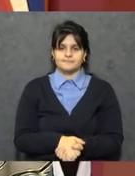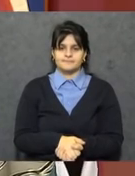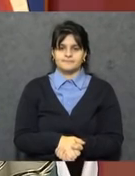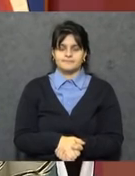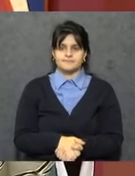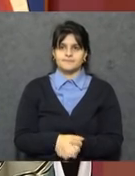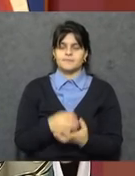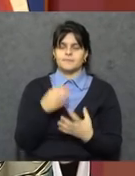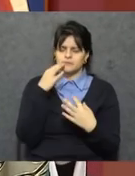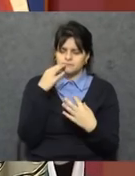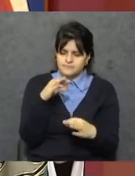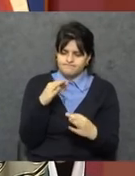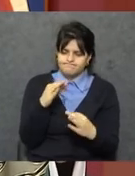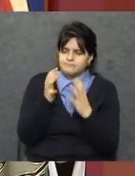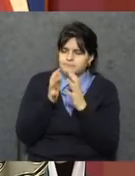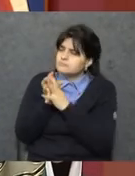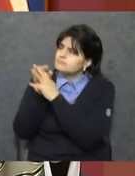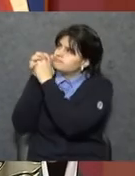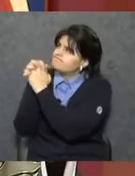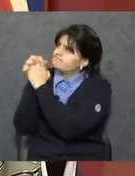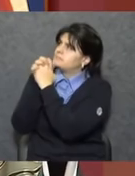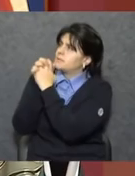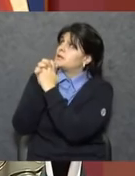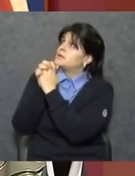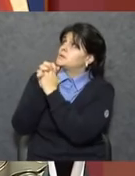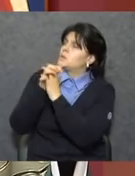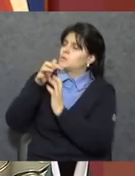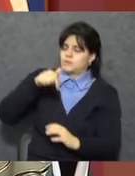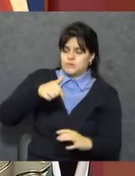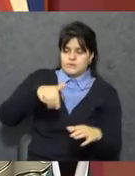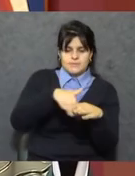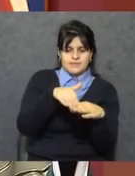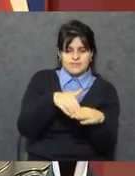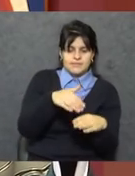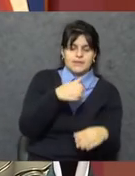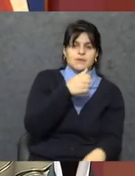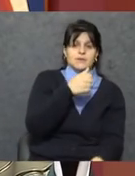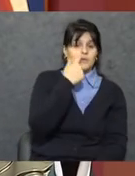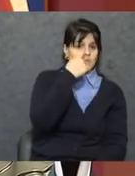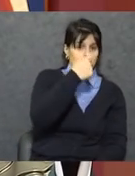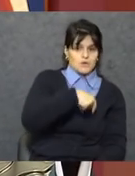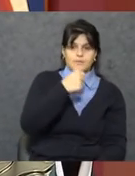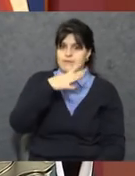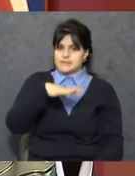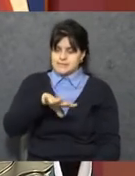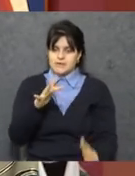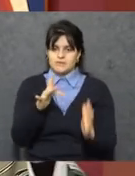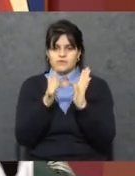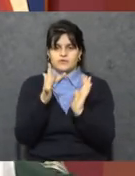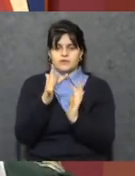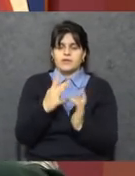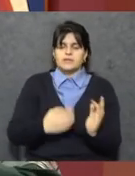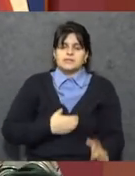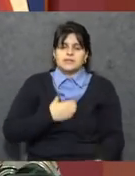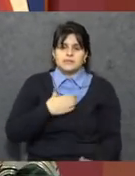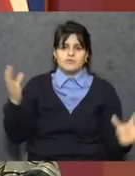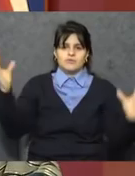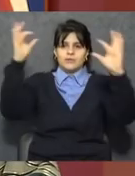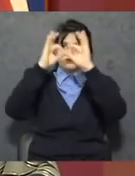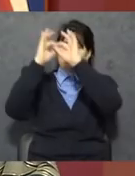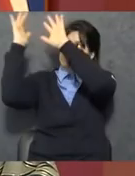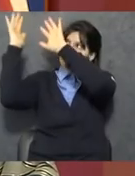Humildemente vos suplicamos que, participando no corpo e sangue de Cristo, sejamos reunidos pelo Espírito Santo num